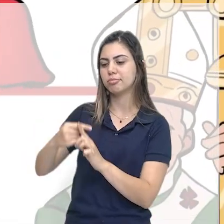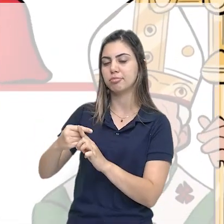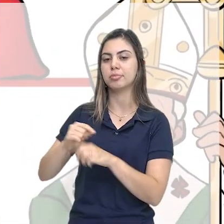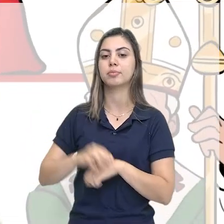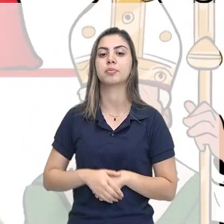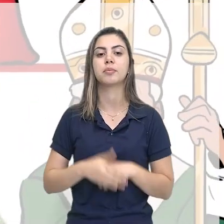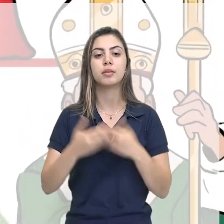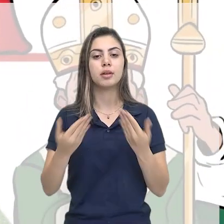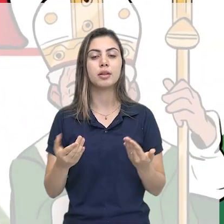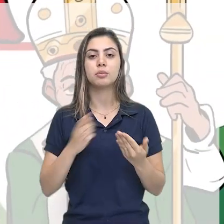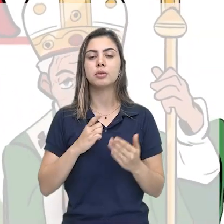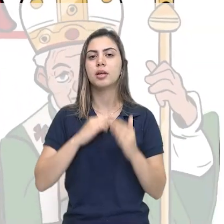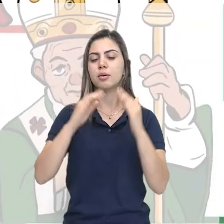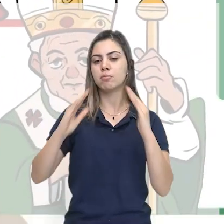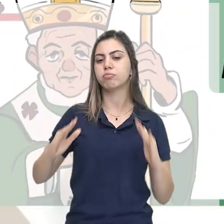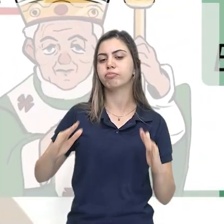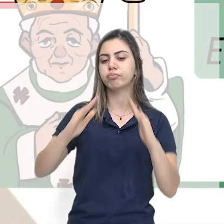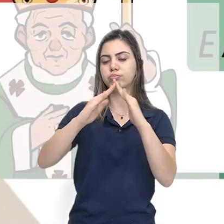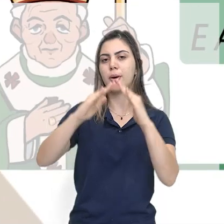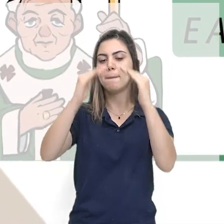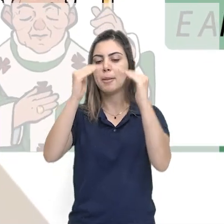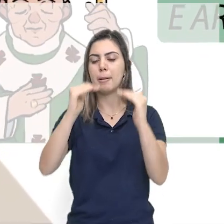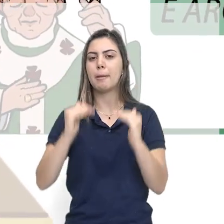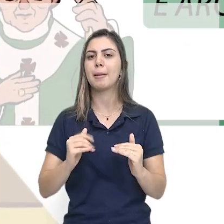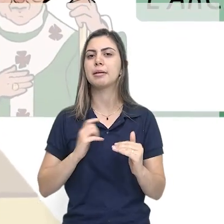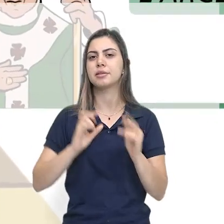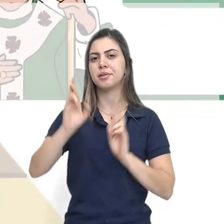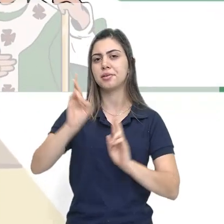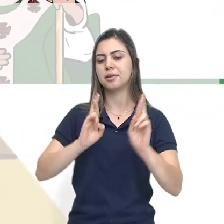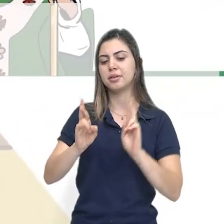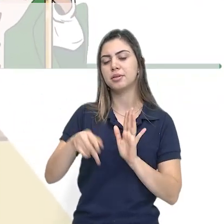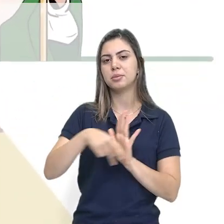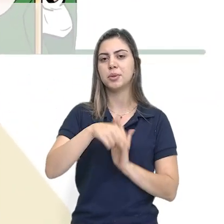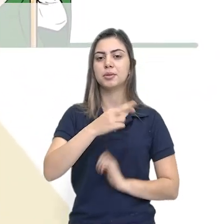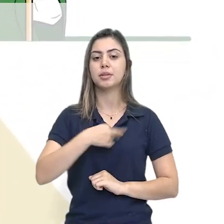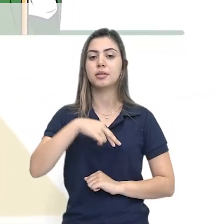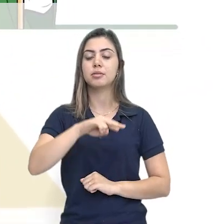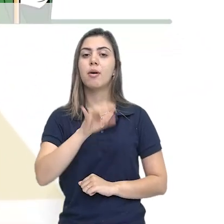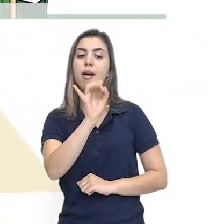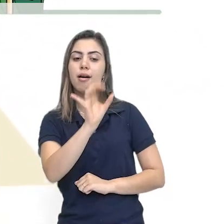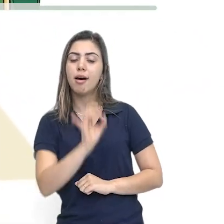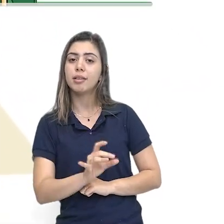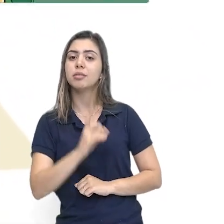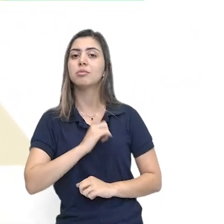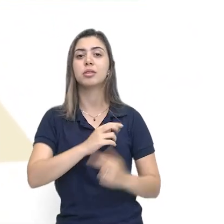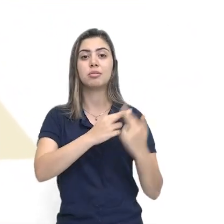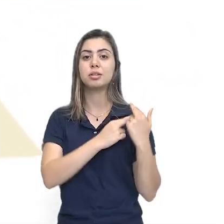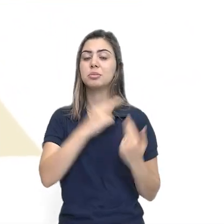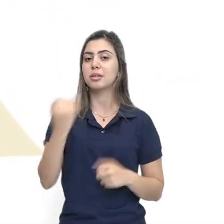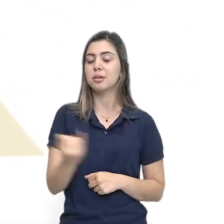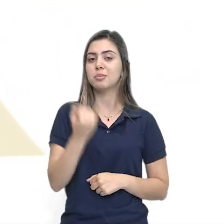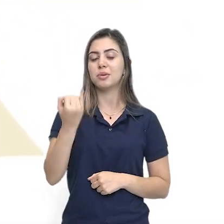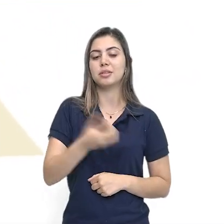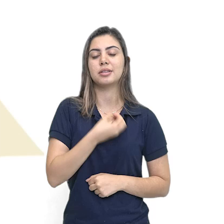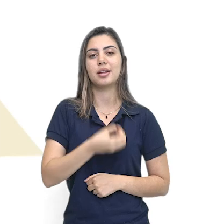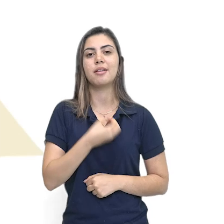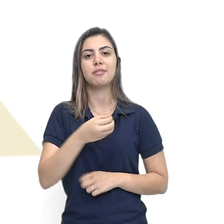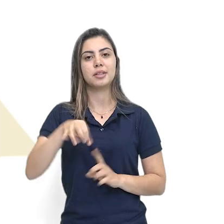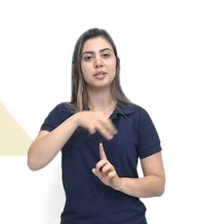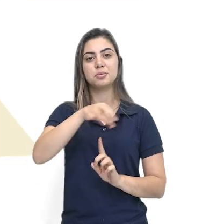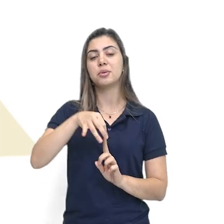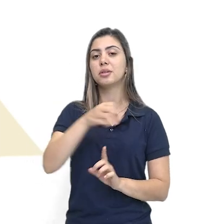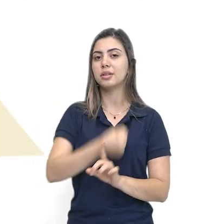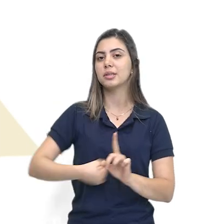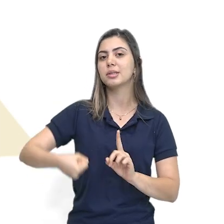clero medieval era uma rede complexa de líderes religiosos, cada um desempenhando um papel crucial na vida espiritual e social